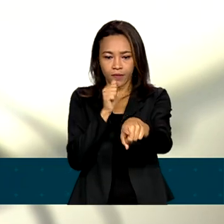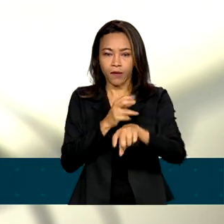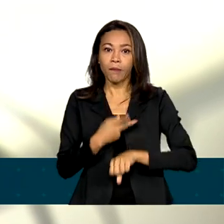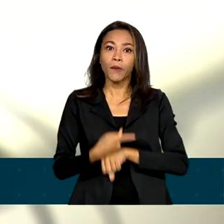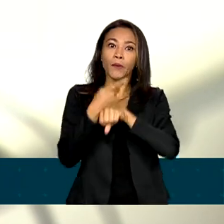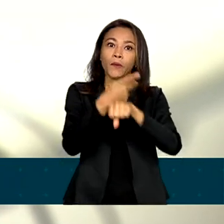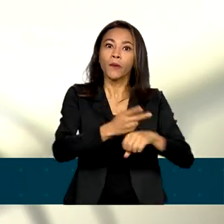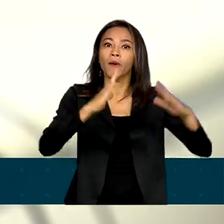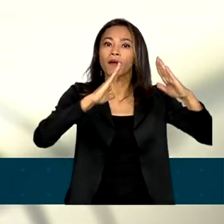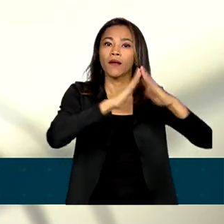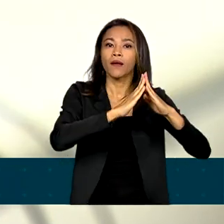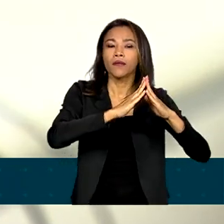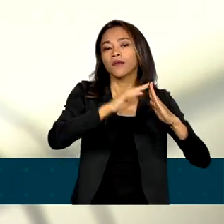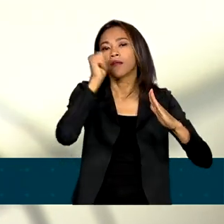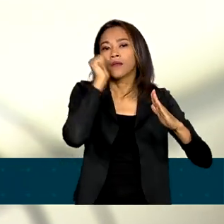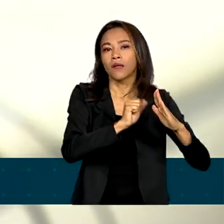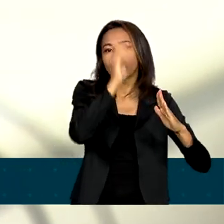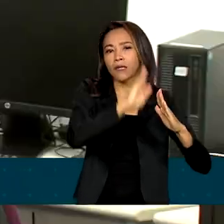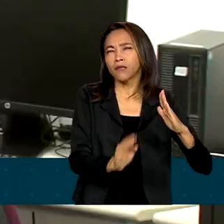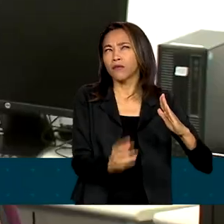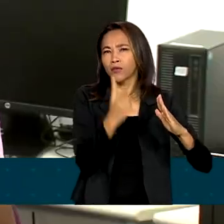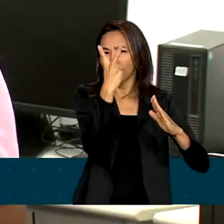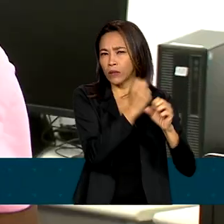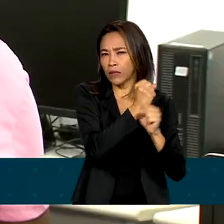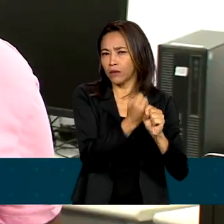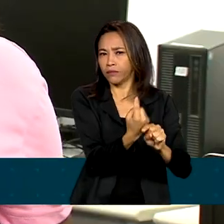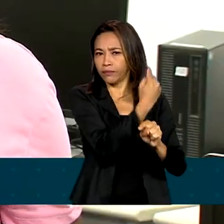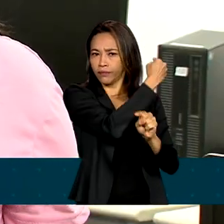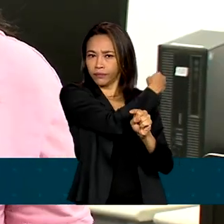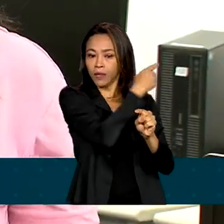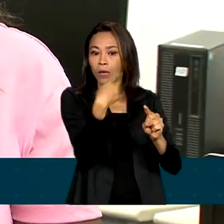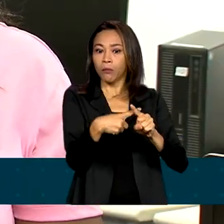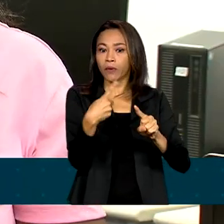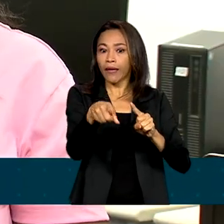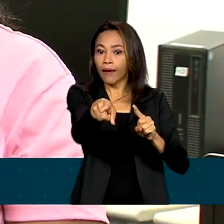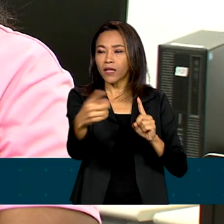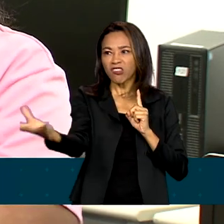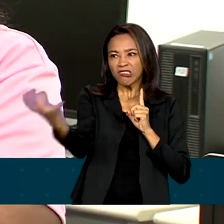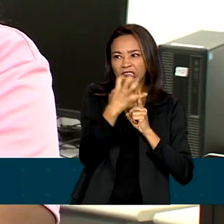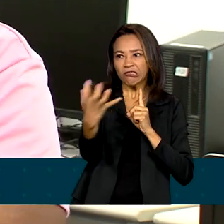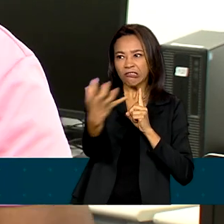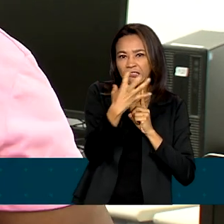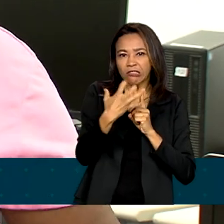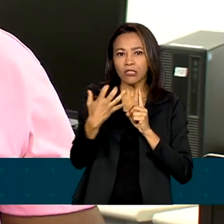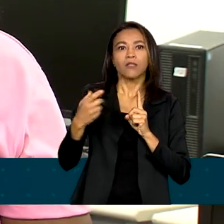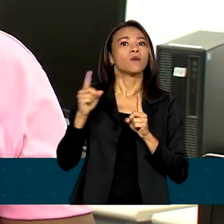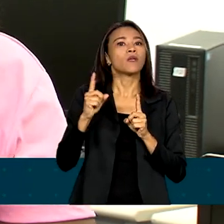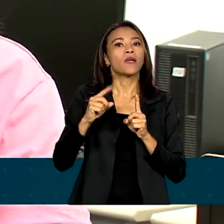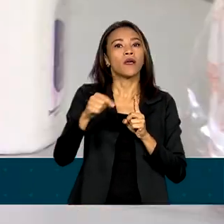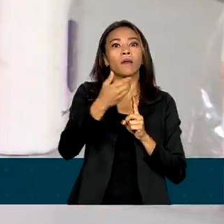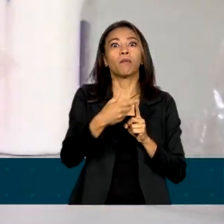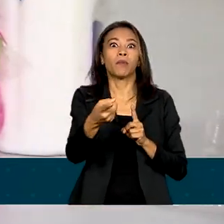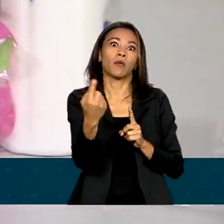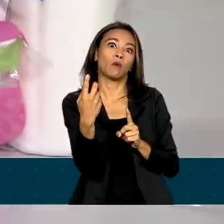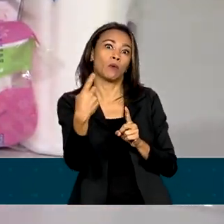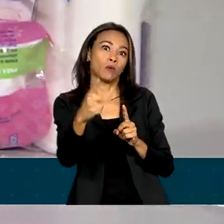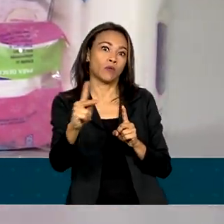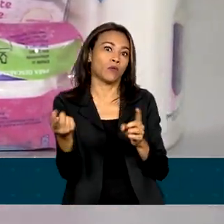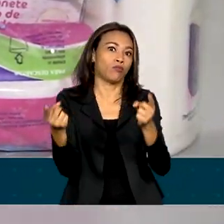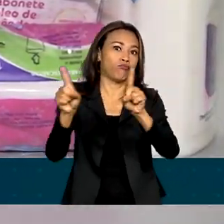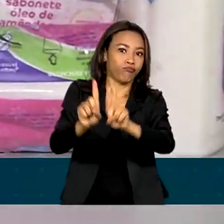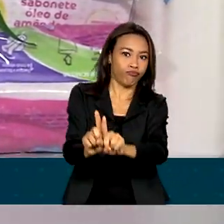Casa da Mulher Brasileira há 2 anos, porque estava sendo ameaçada e perseguida pelo companheiro.